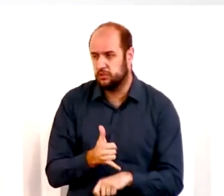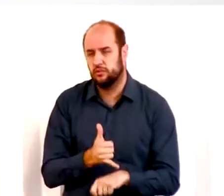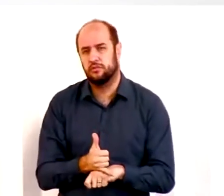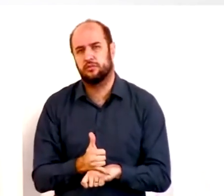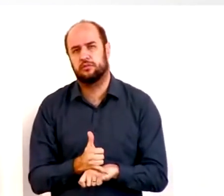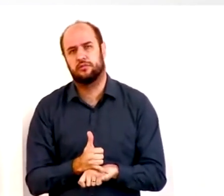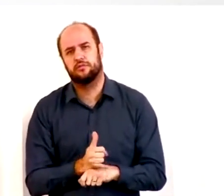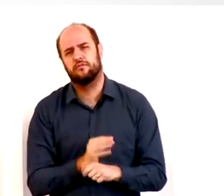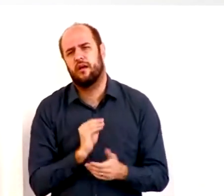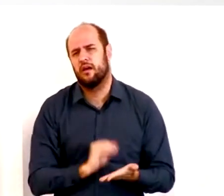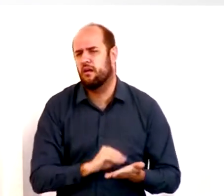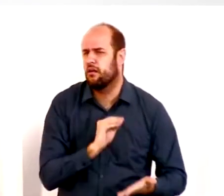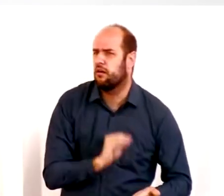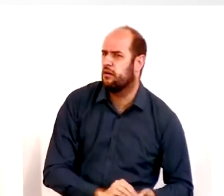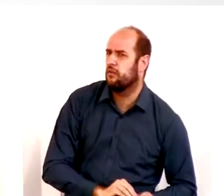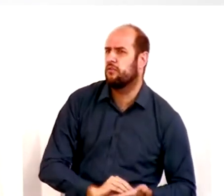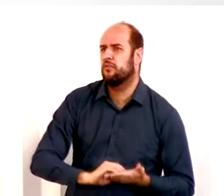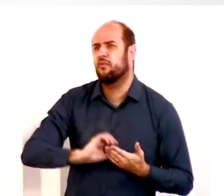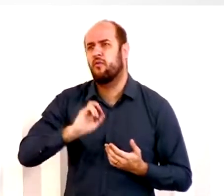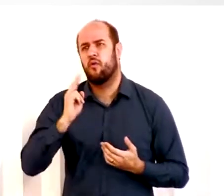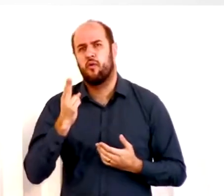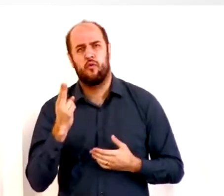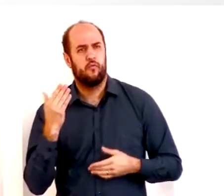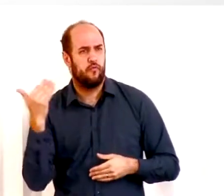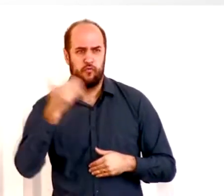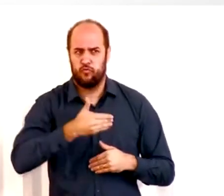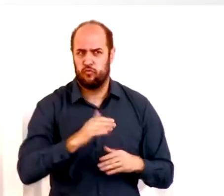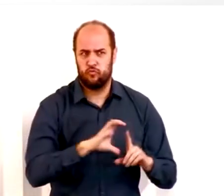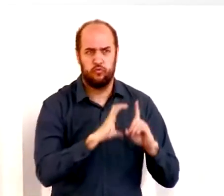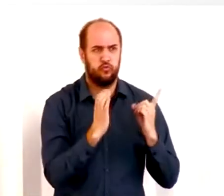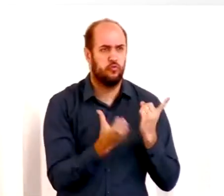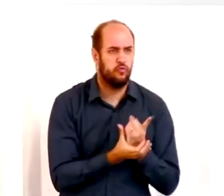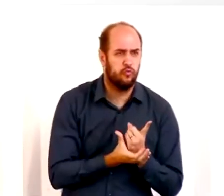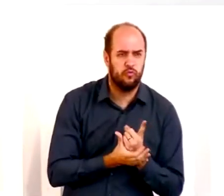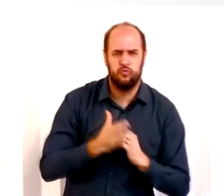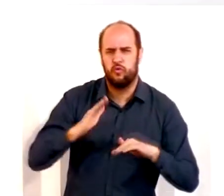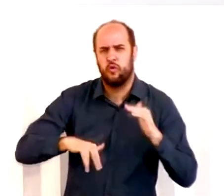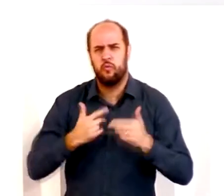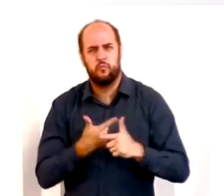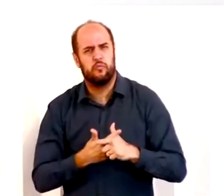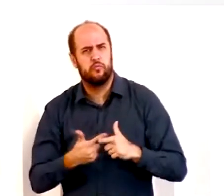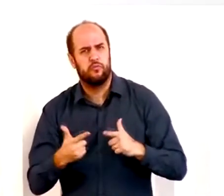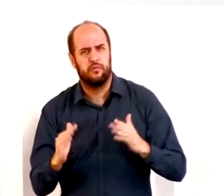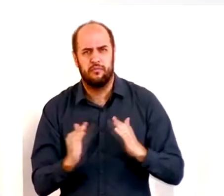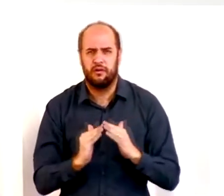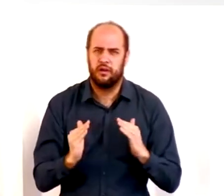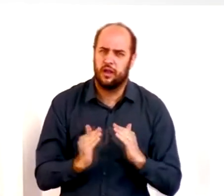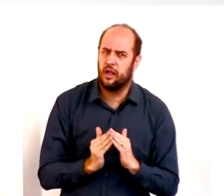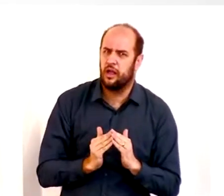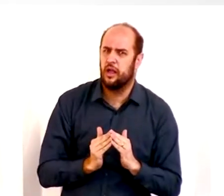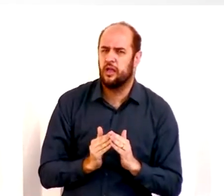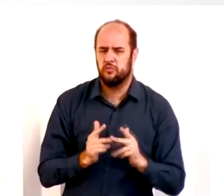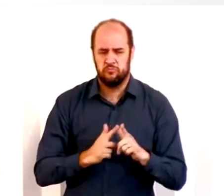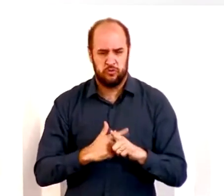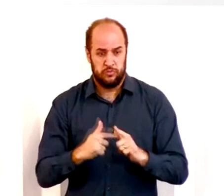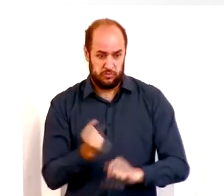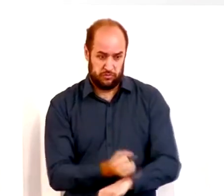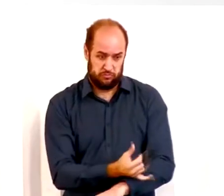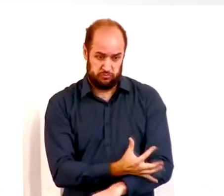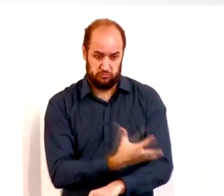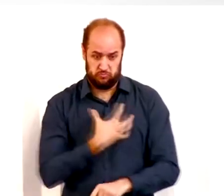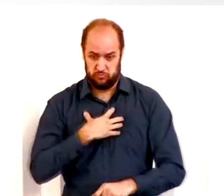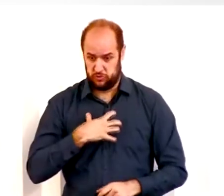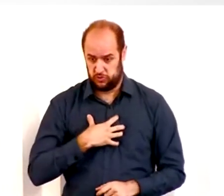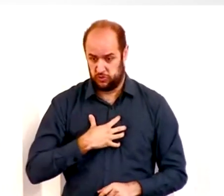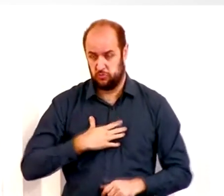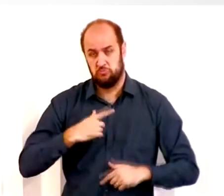estão ausentes, não estão no culto, estão com alguma dificuldade em casa, às vezes dificuldade emocional, às vezes